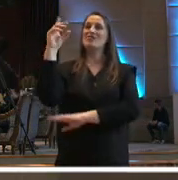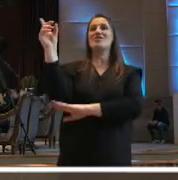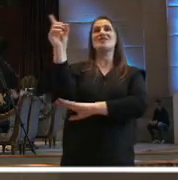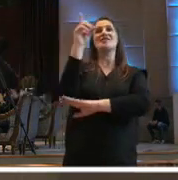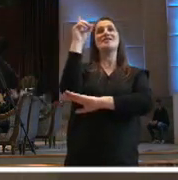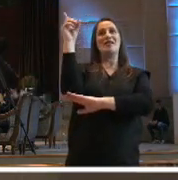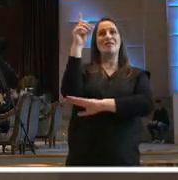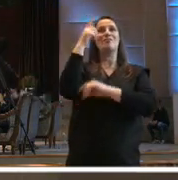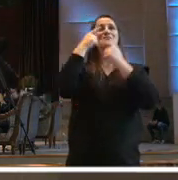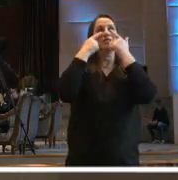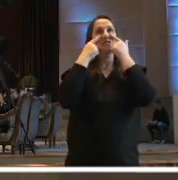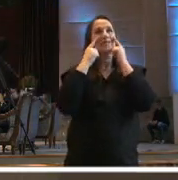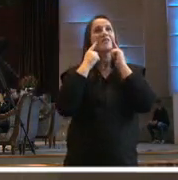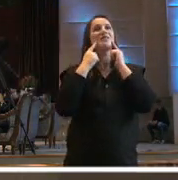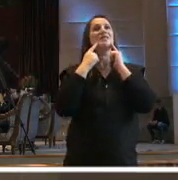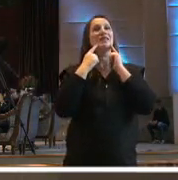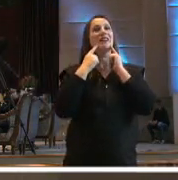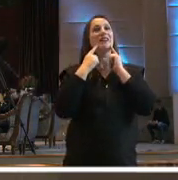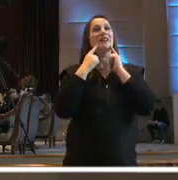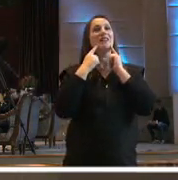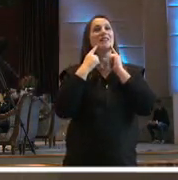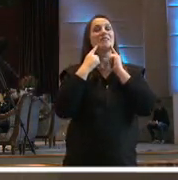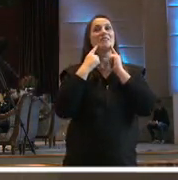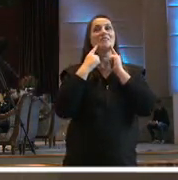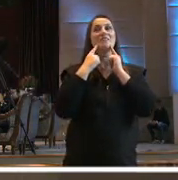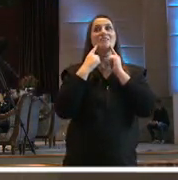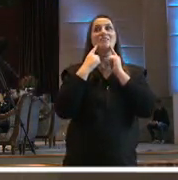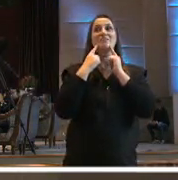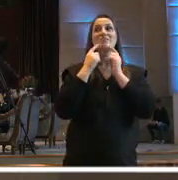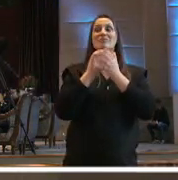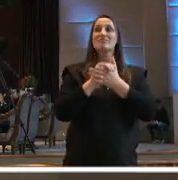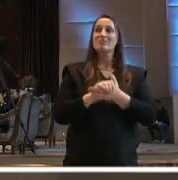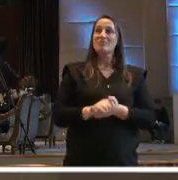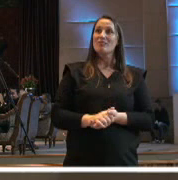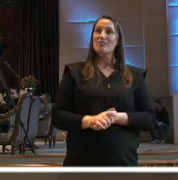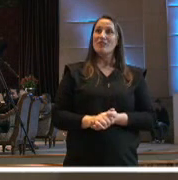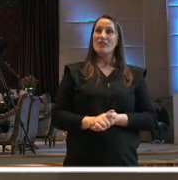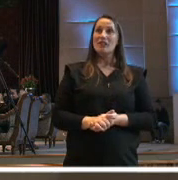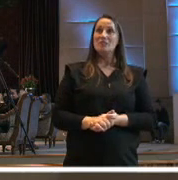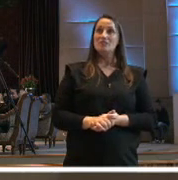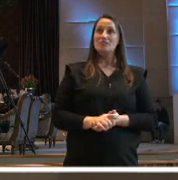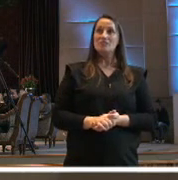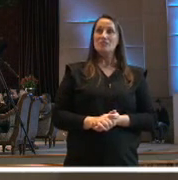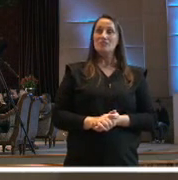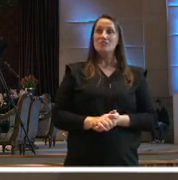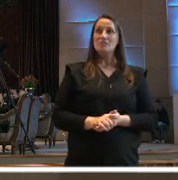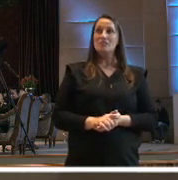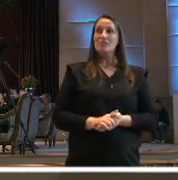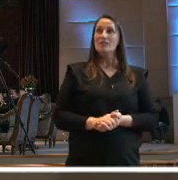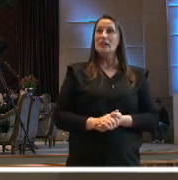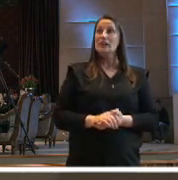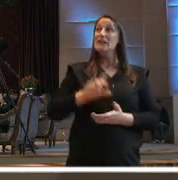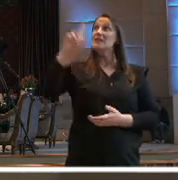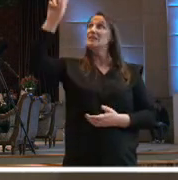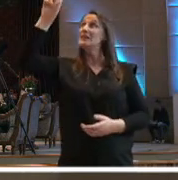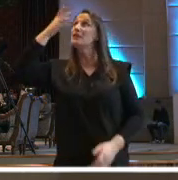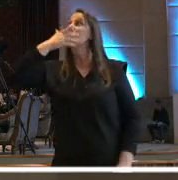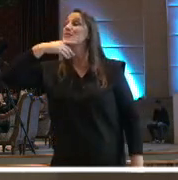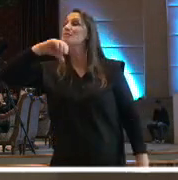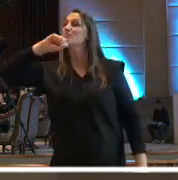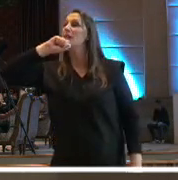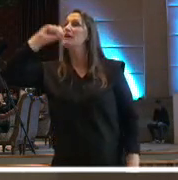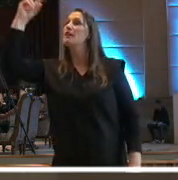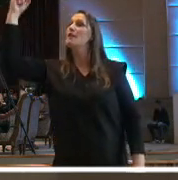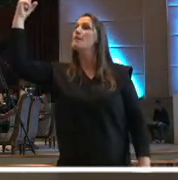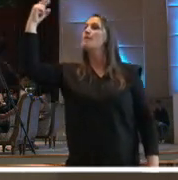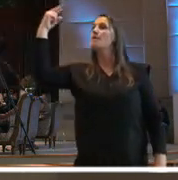no odre e escrevendo no livro. Naquele pai que ouviu o clamor e acolheu o seu